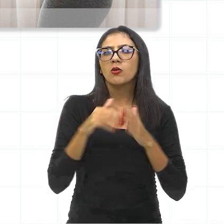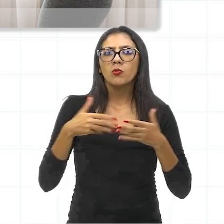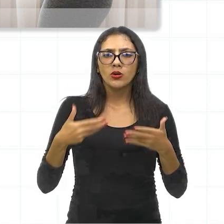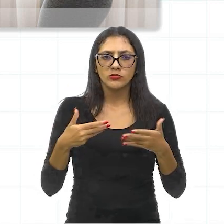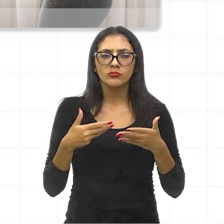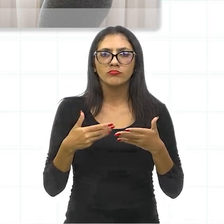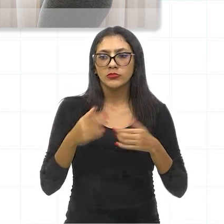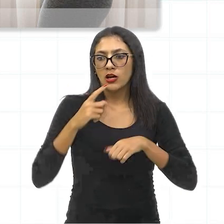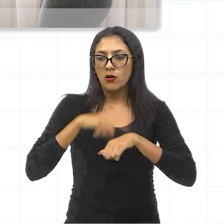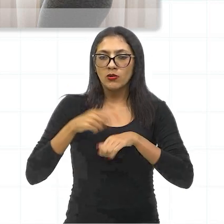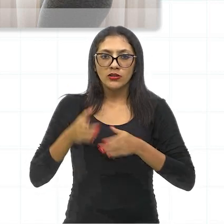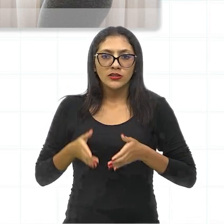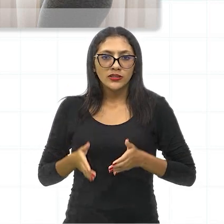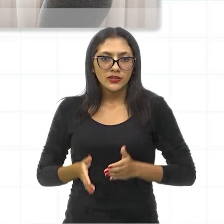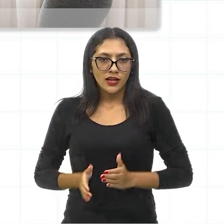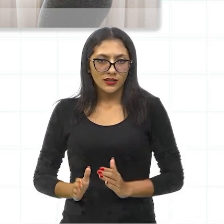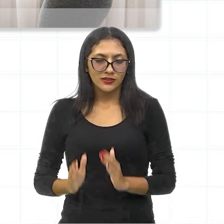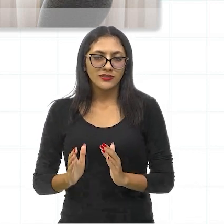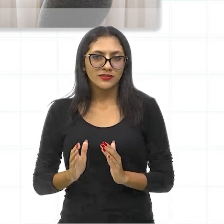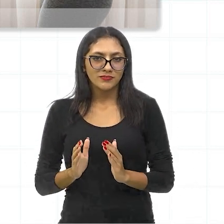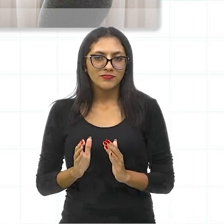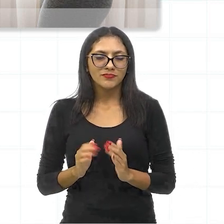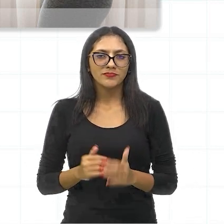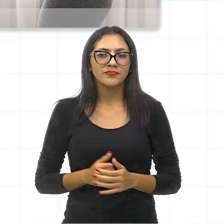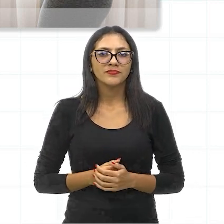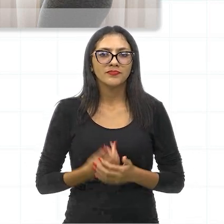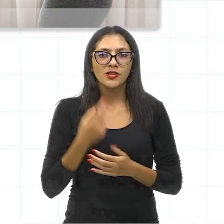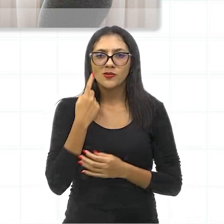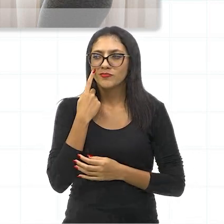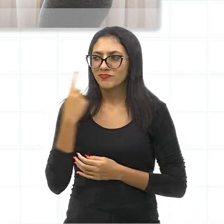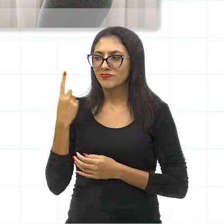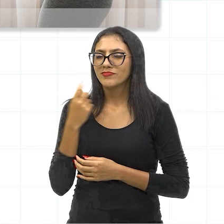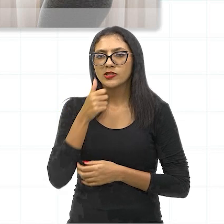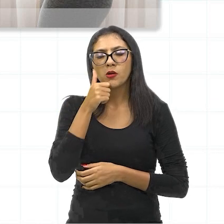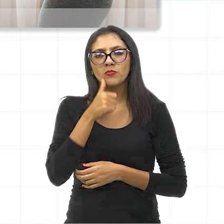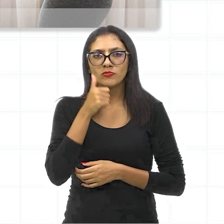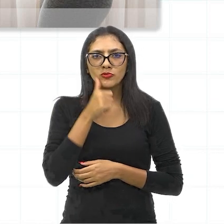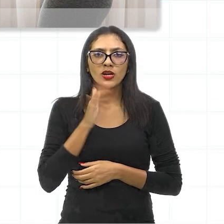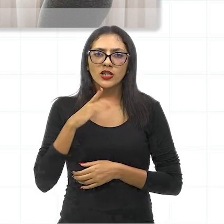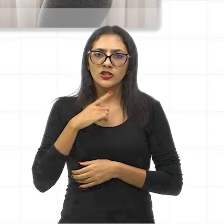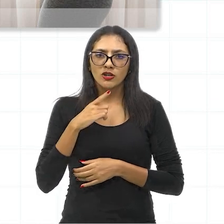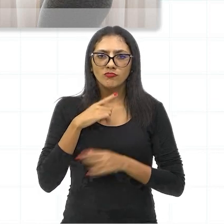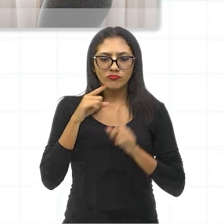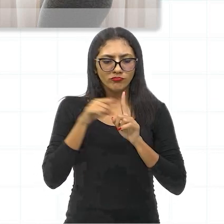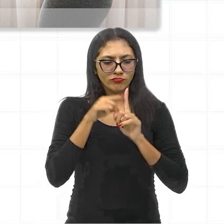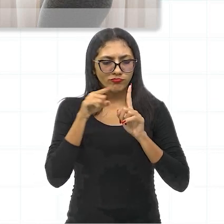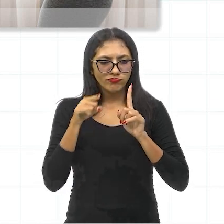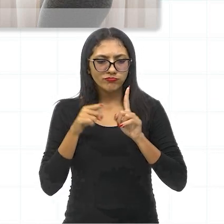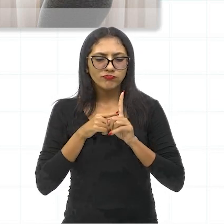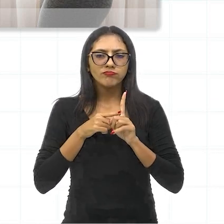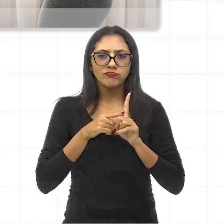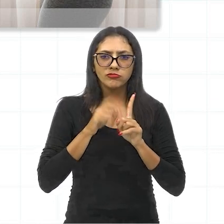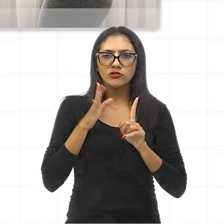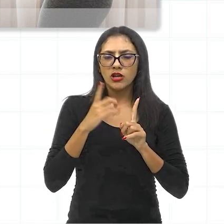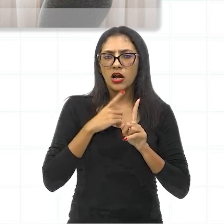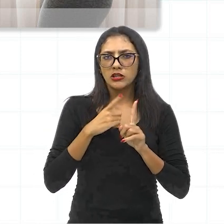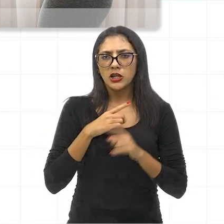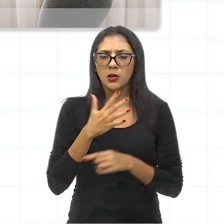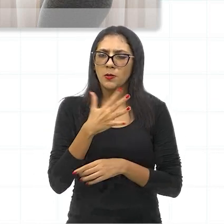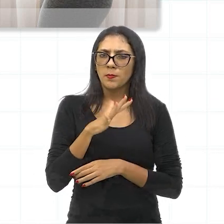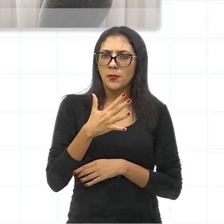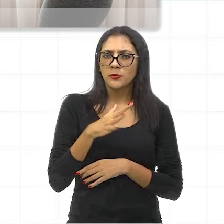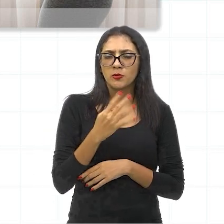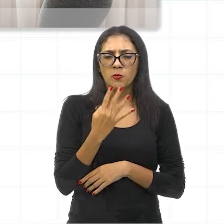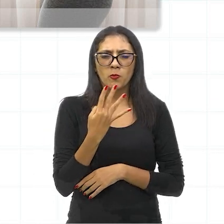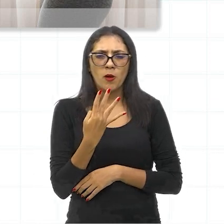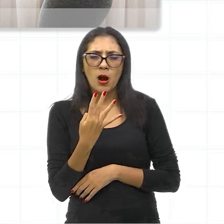a gente está observando aí na imagem, né? A mãe, né? A gestante já está ali nos seus 4, 6 meses, por